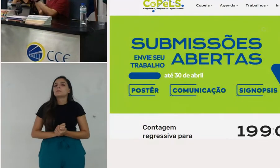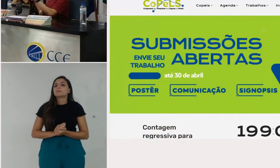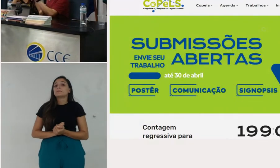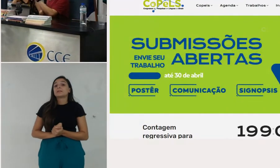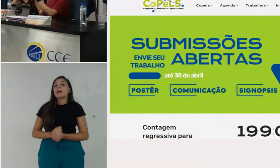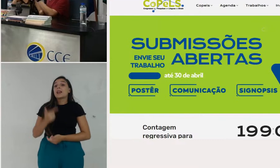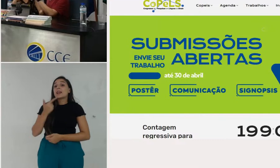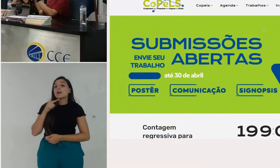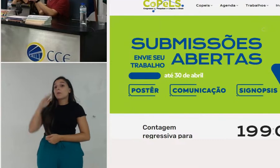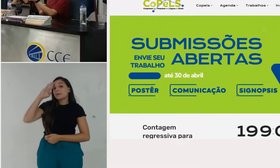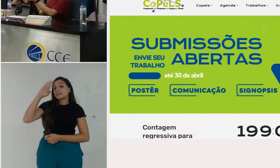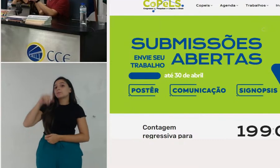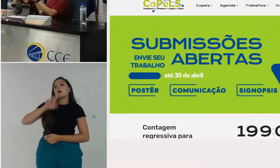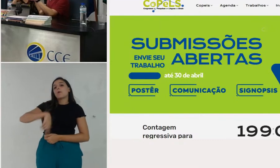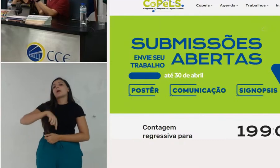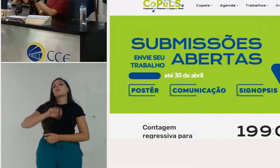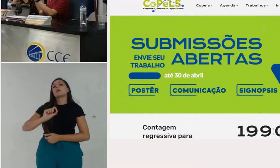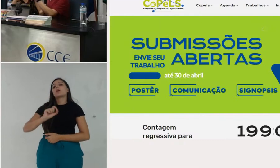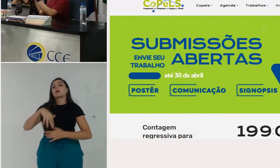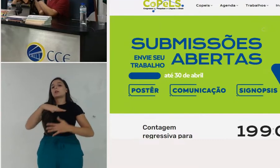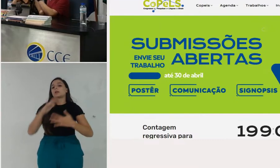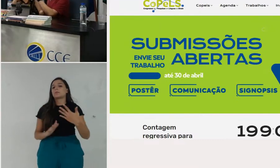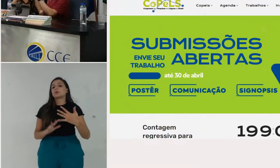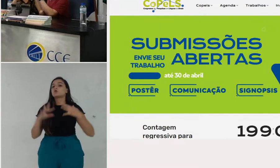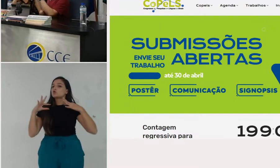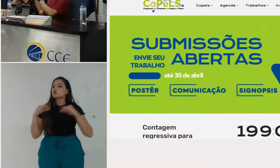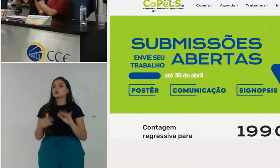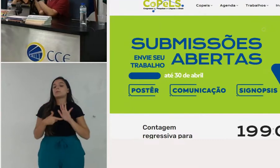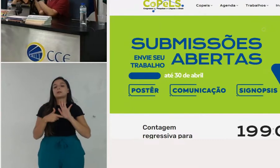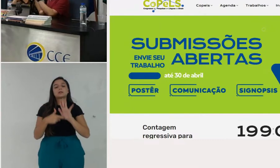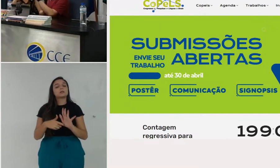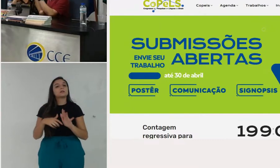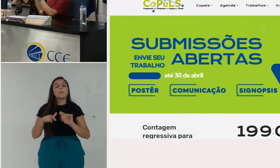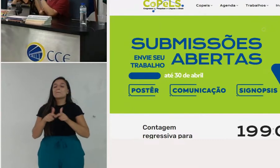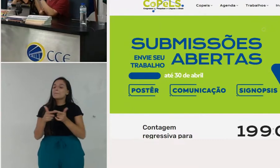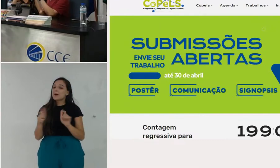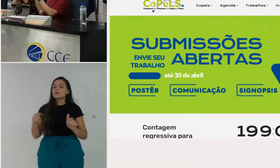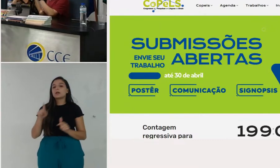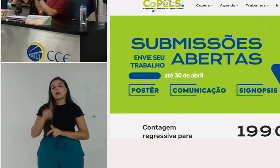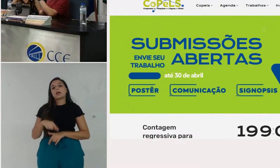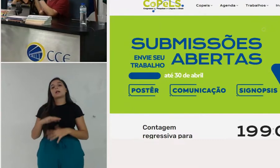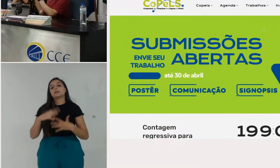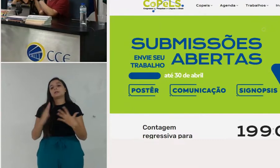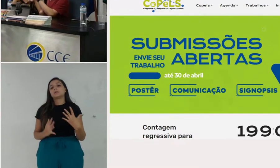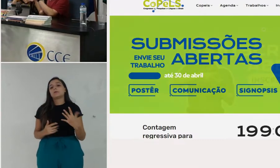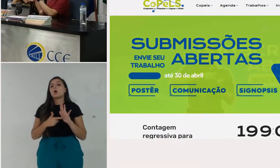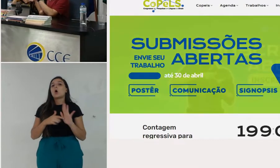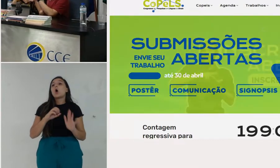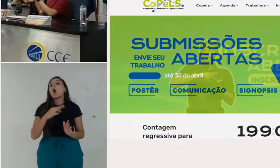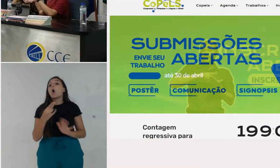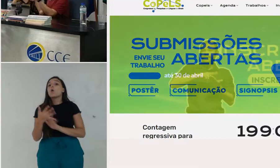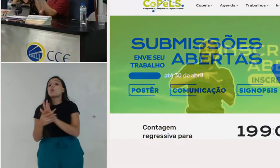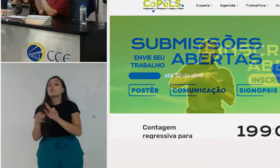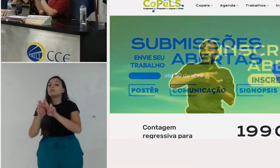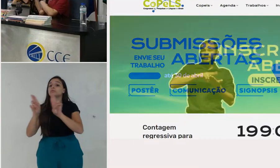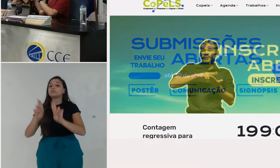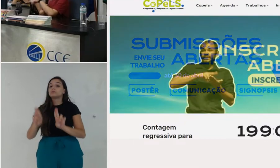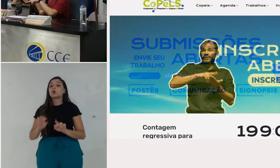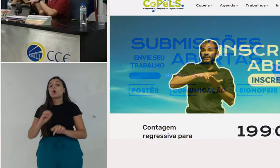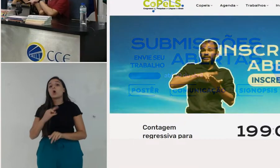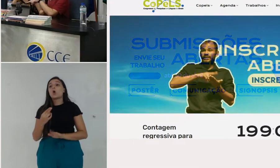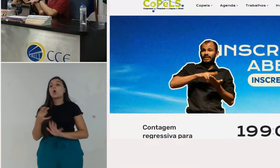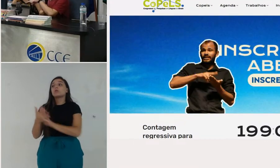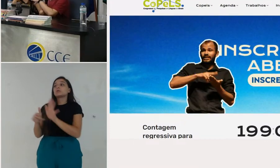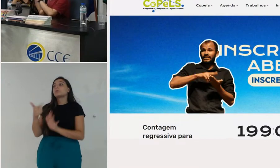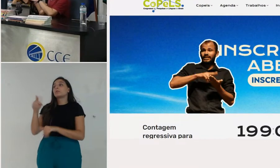língua principal é Libras, então as apresentações são feitas, a maioria delas, em Libras ou em língua de sinais internacional ou em língua de sinais